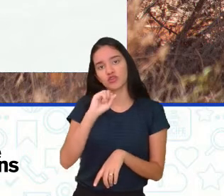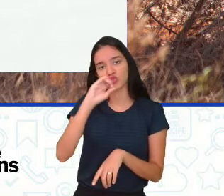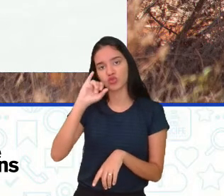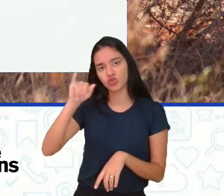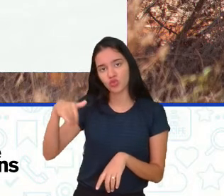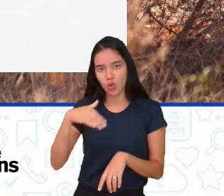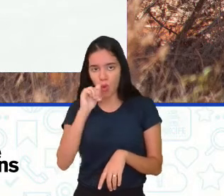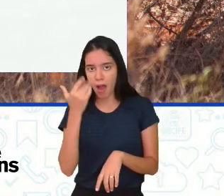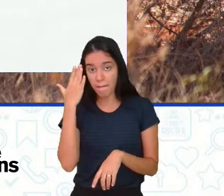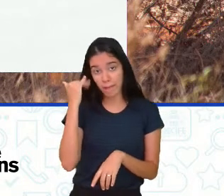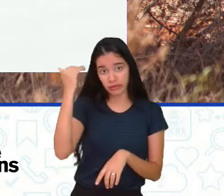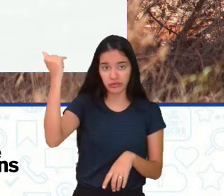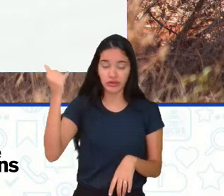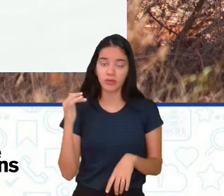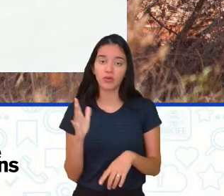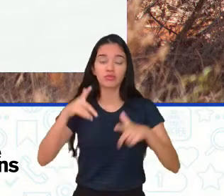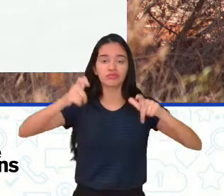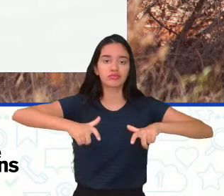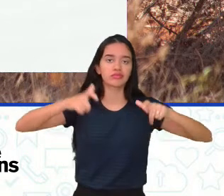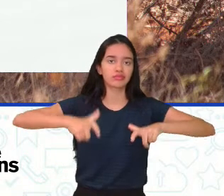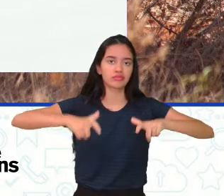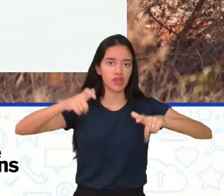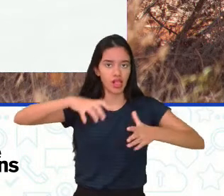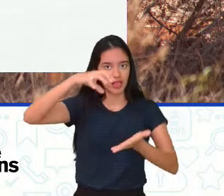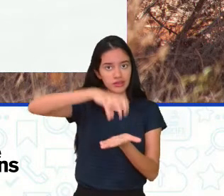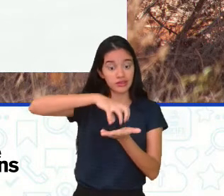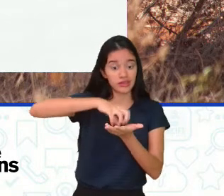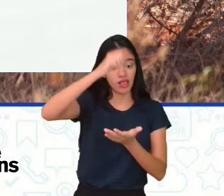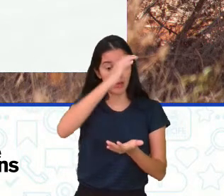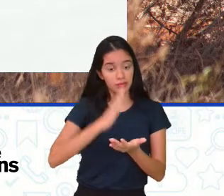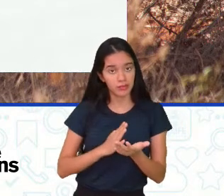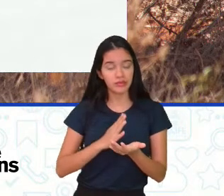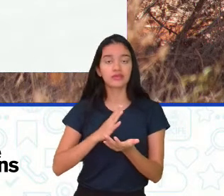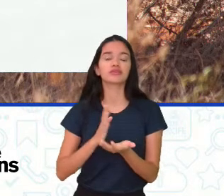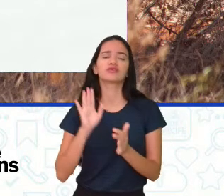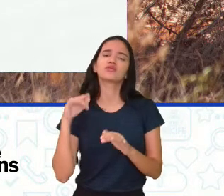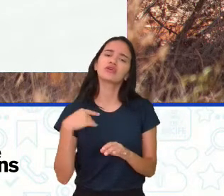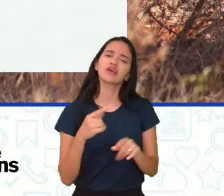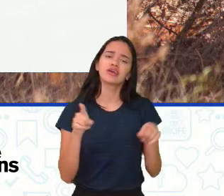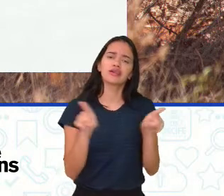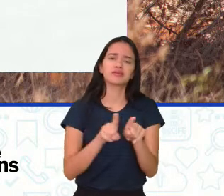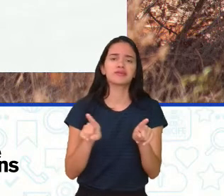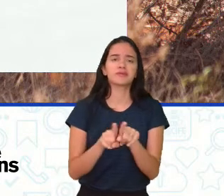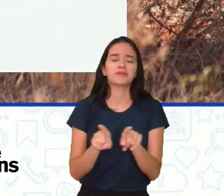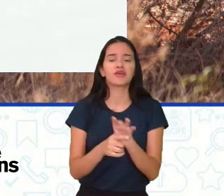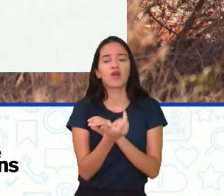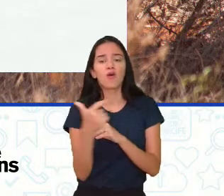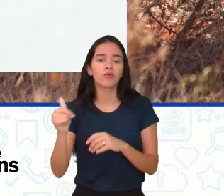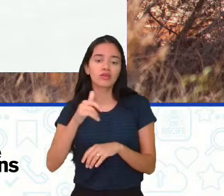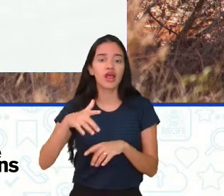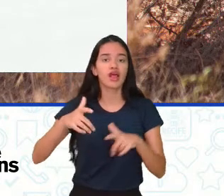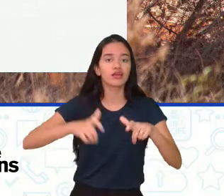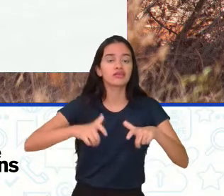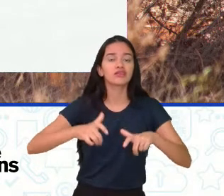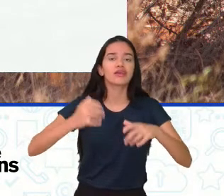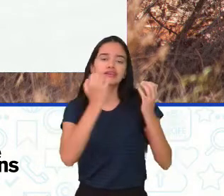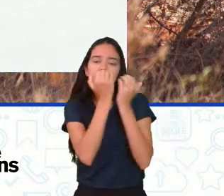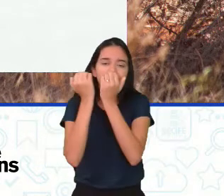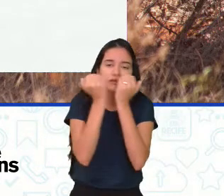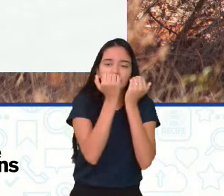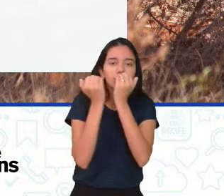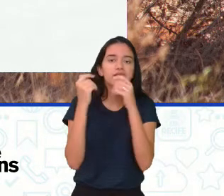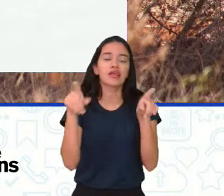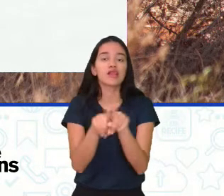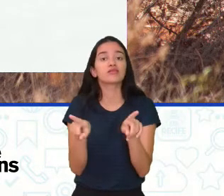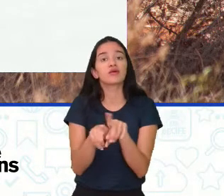Falar da soja nessa região central do Brasil. Quando a gente puxa para outras regiões, tem milho, tem questão de